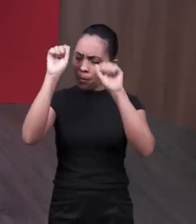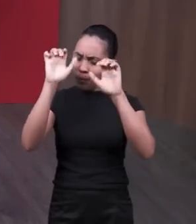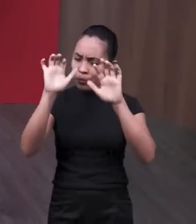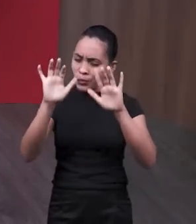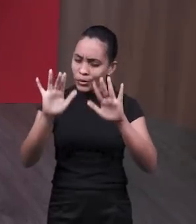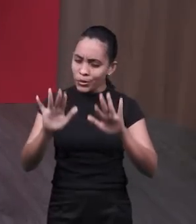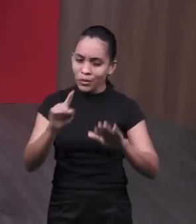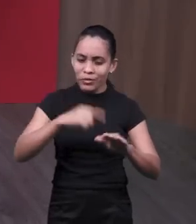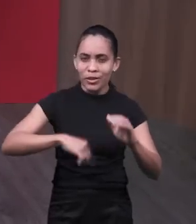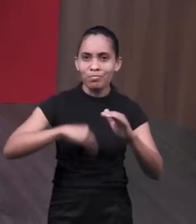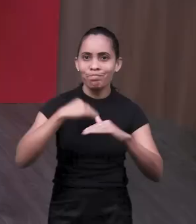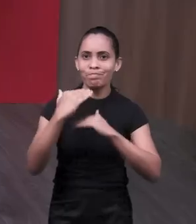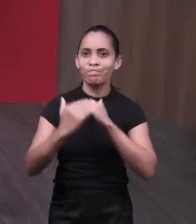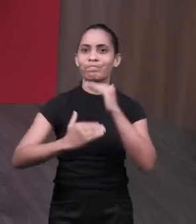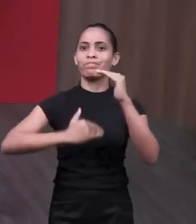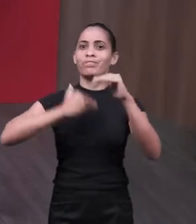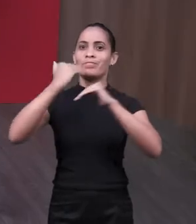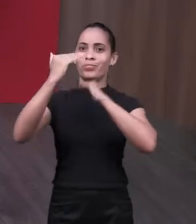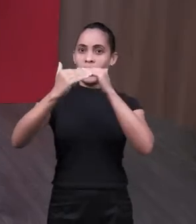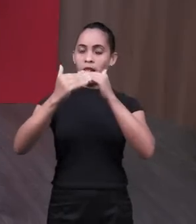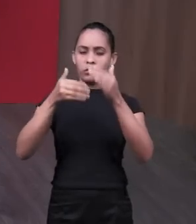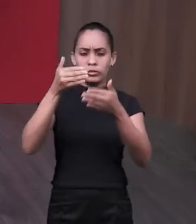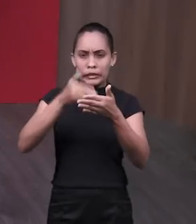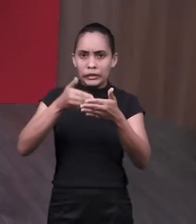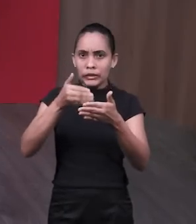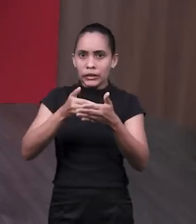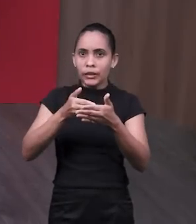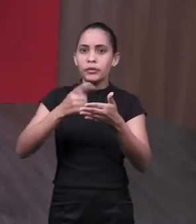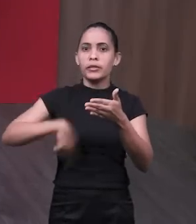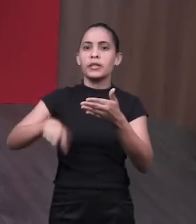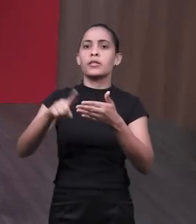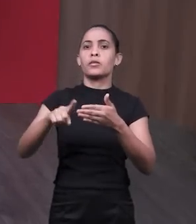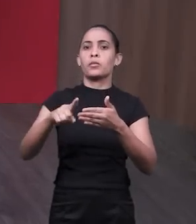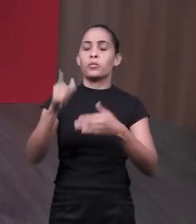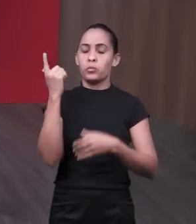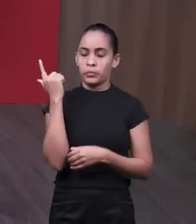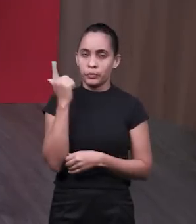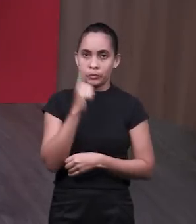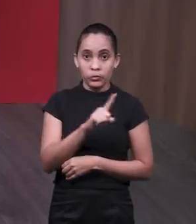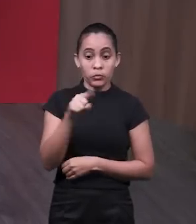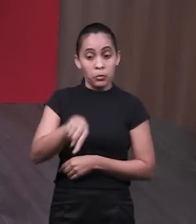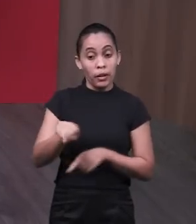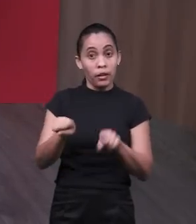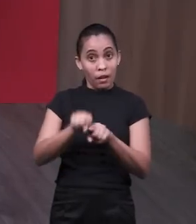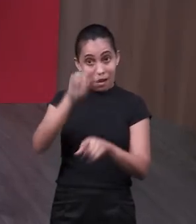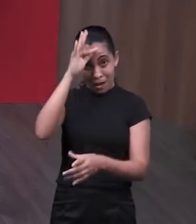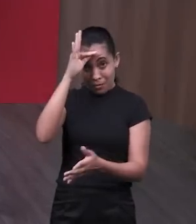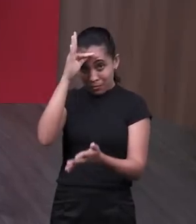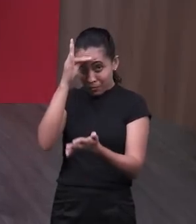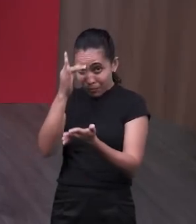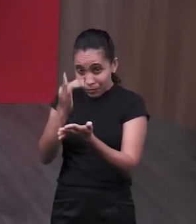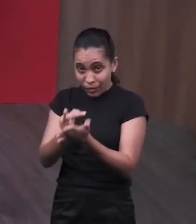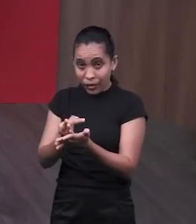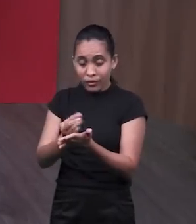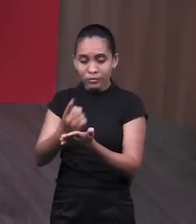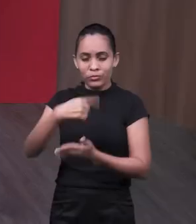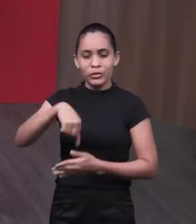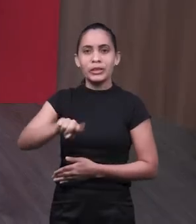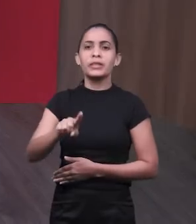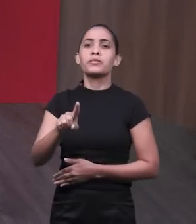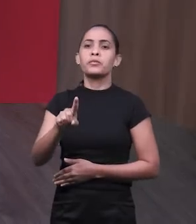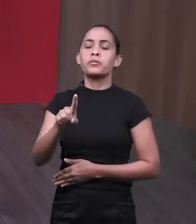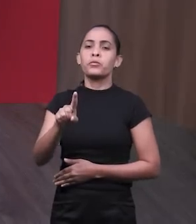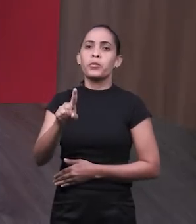sua carreira, que o Senhor te ajude a vencer os desafios da fé quando você for questionado, que você consiga ter uma fé, uma